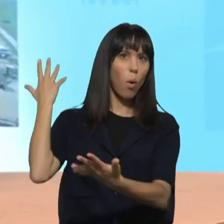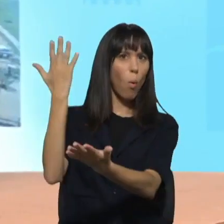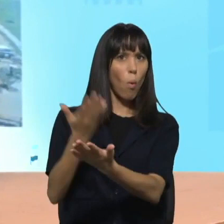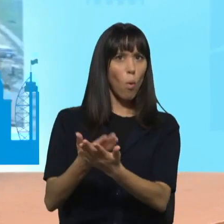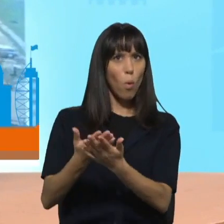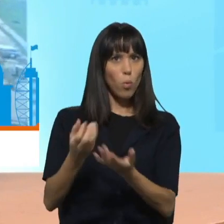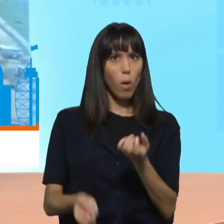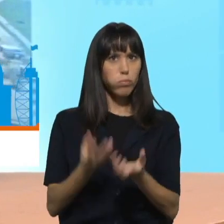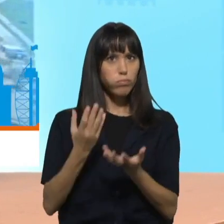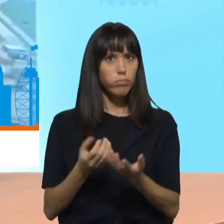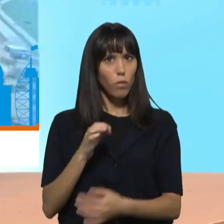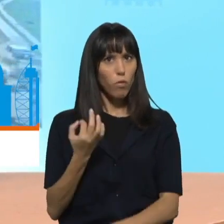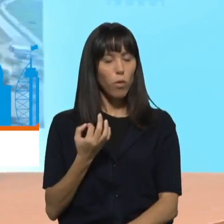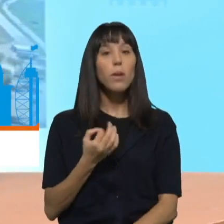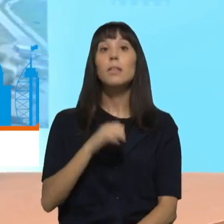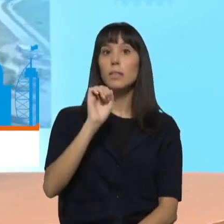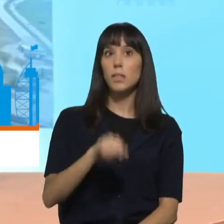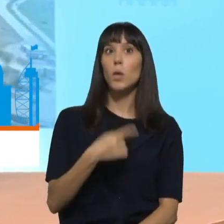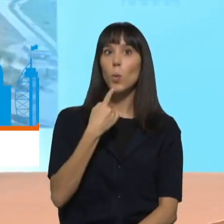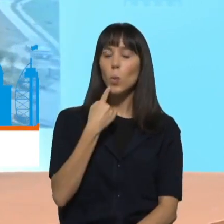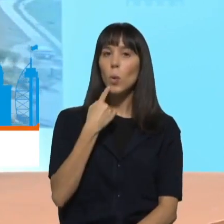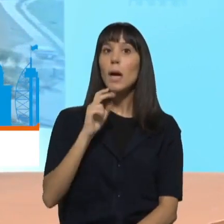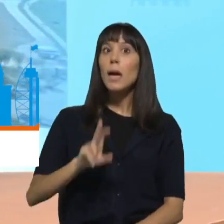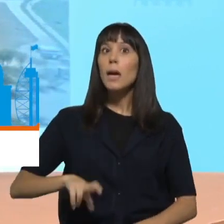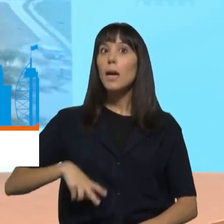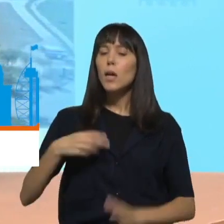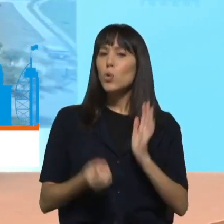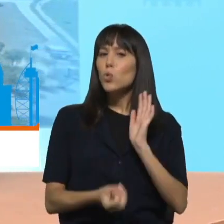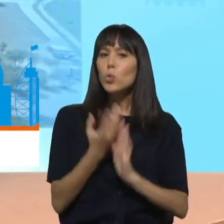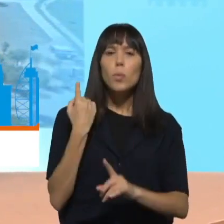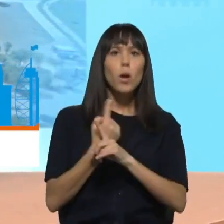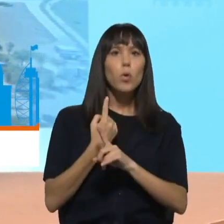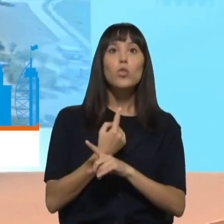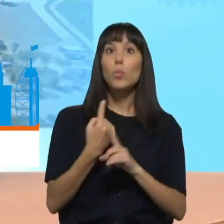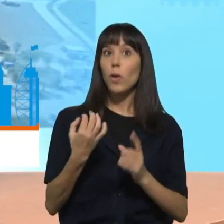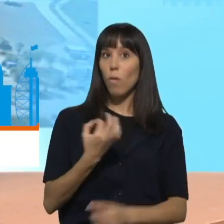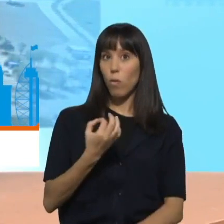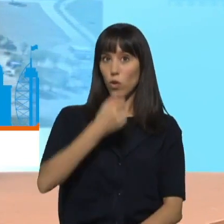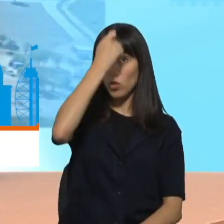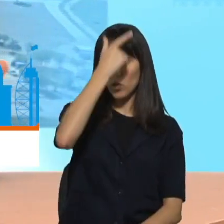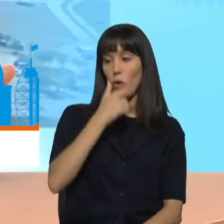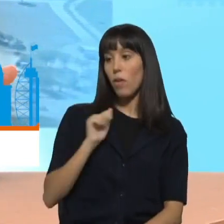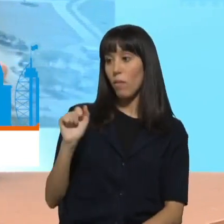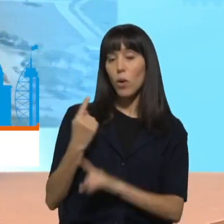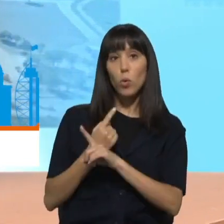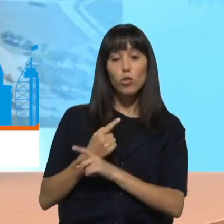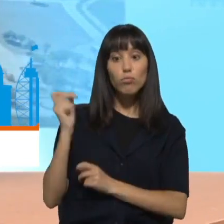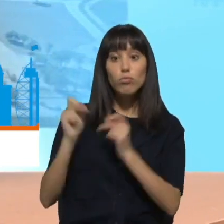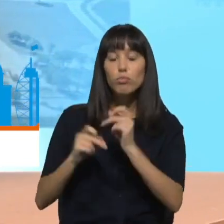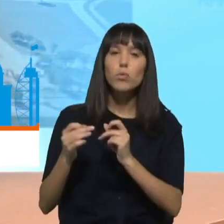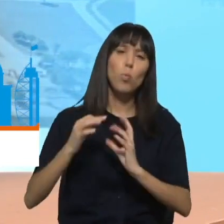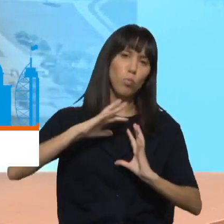foi sobretudo muito rica, porque acompanha um momento da história em que houve acontecimentos, quer no mundo,